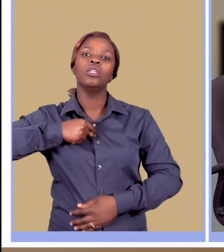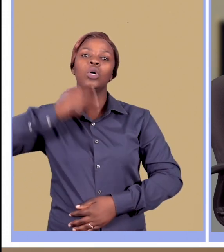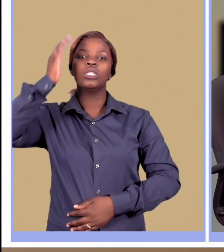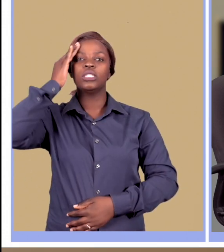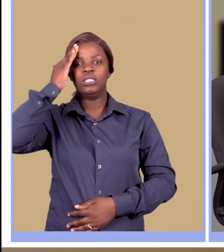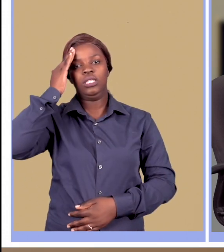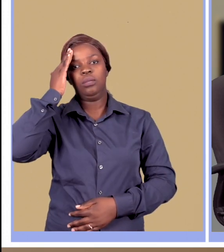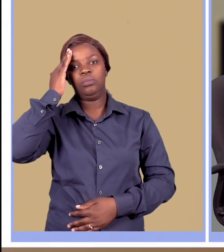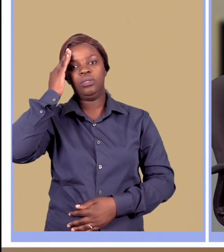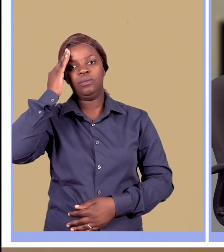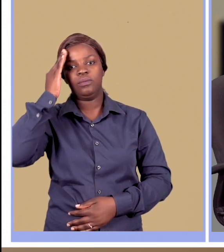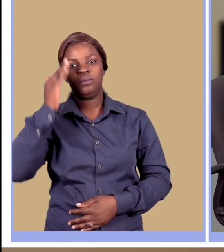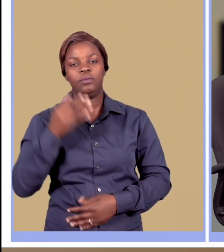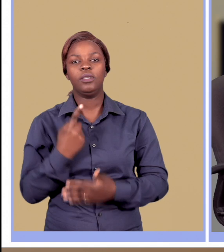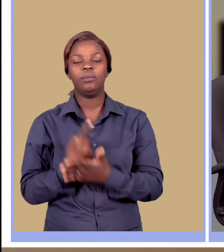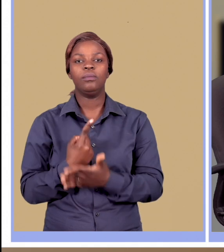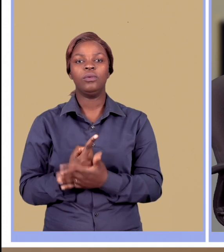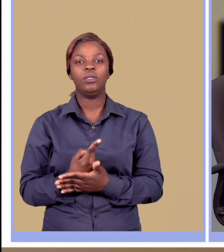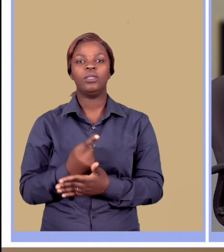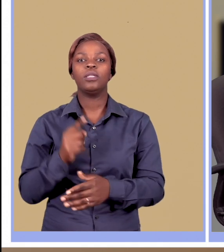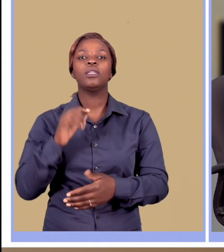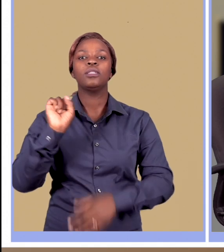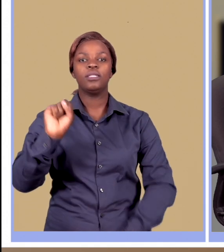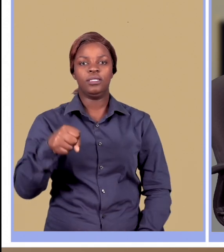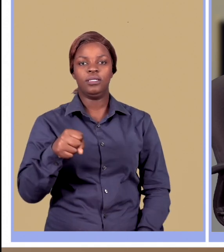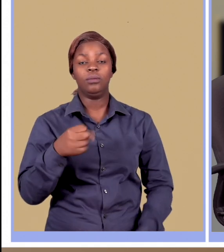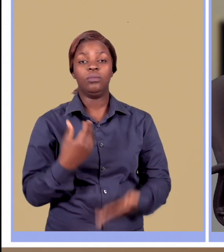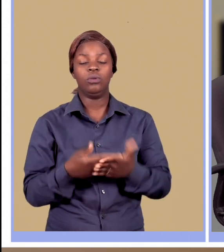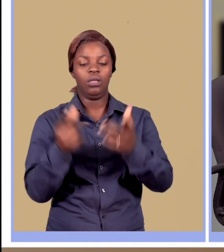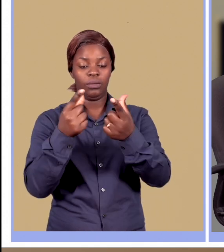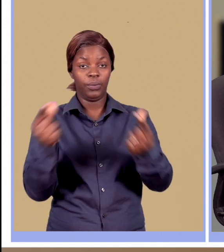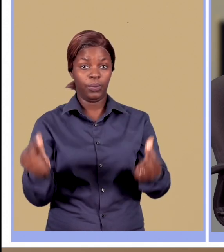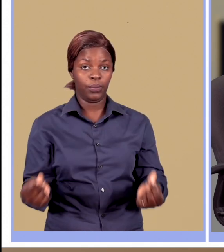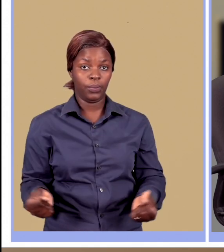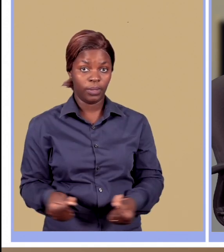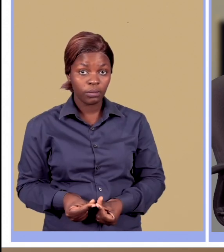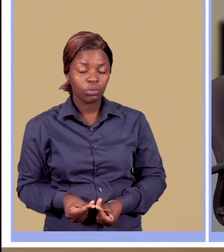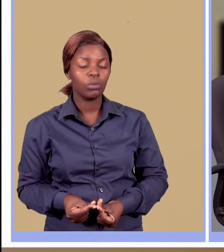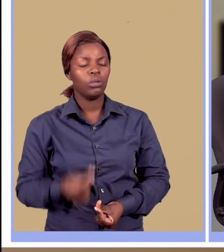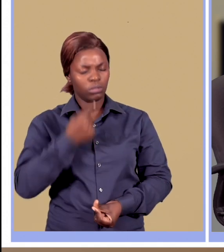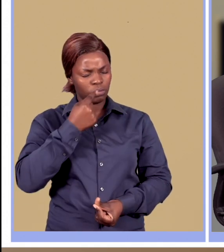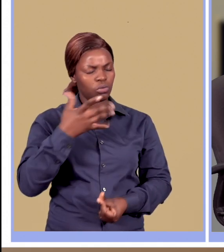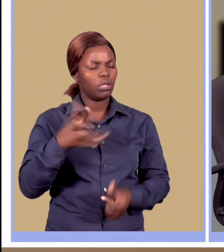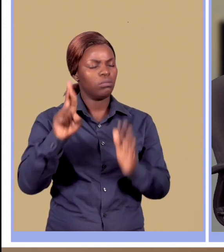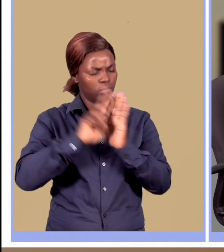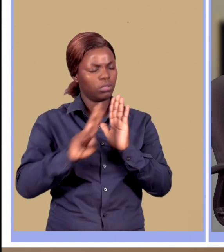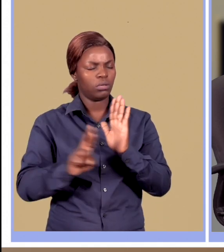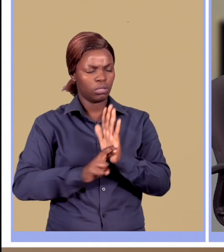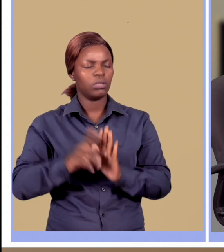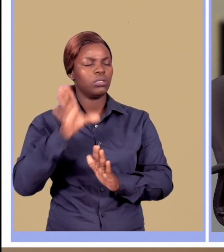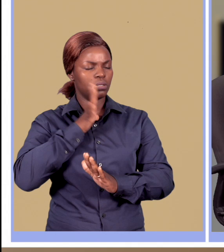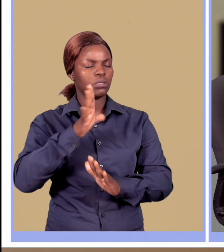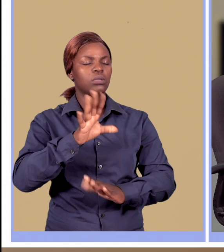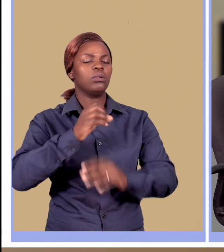que ela é considerada como parte integrante, tendo em conta que os documentos oficiais já consta isto,